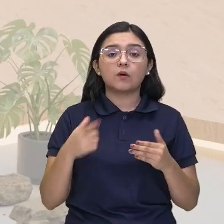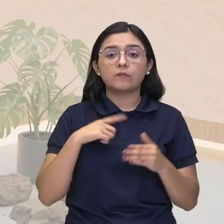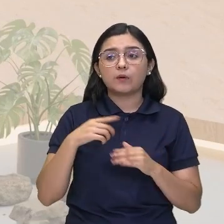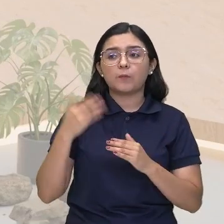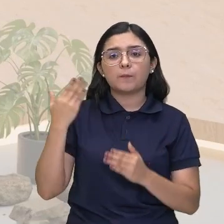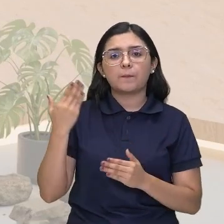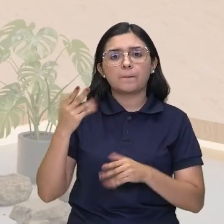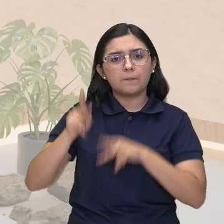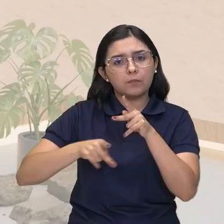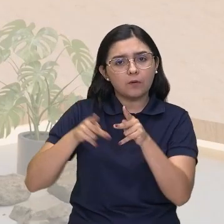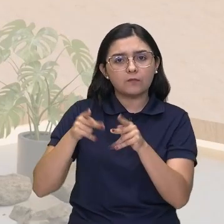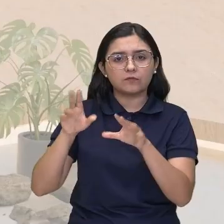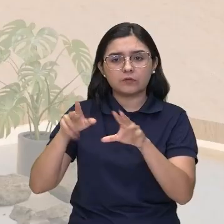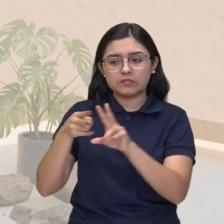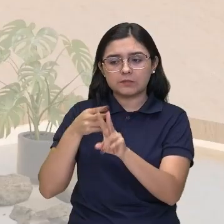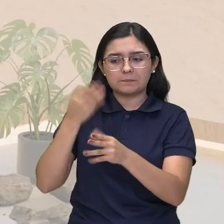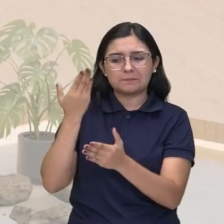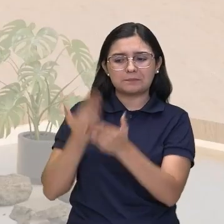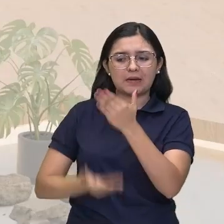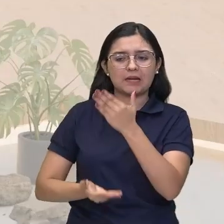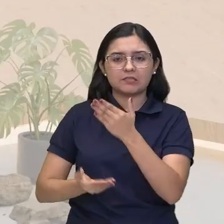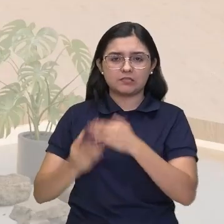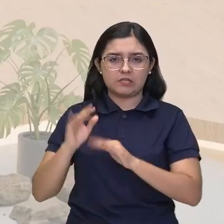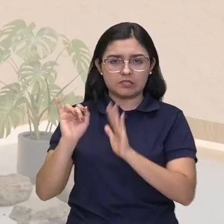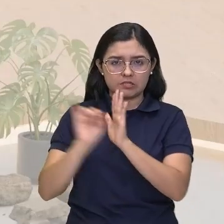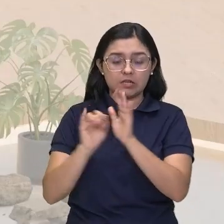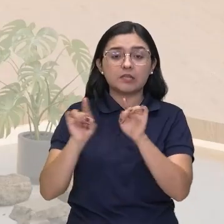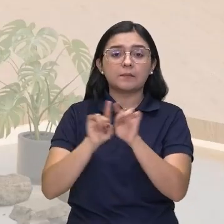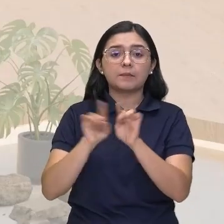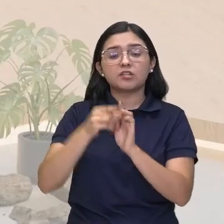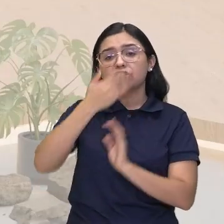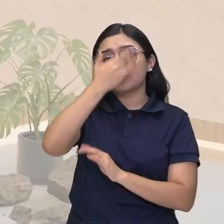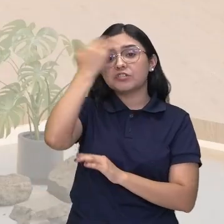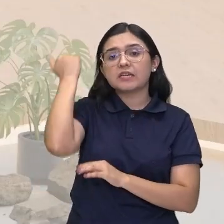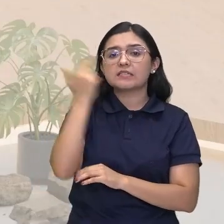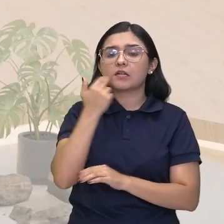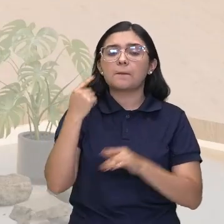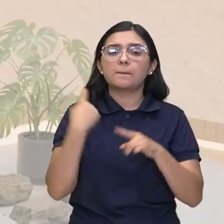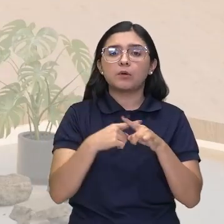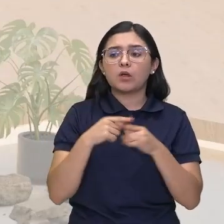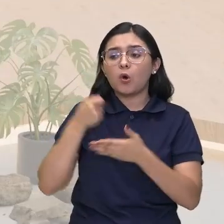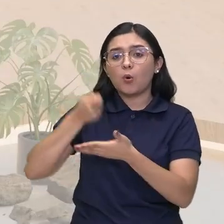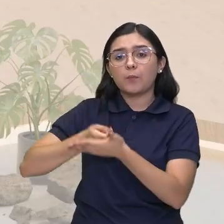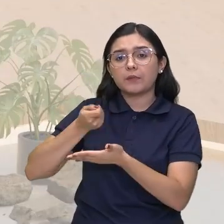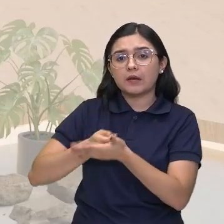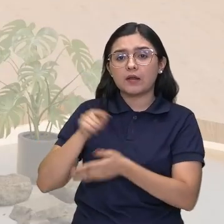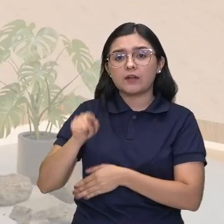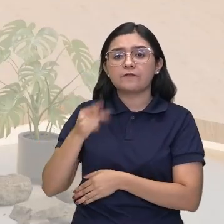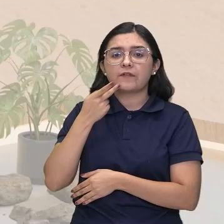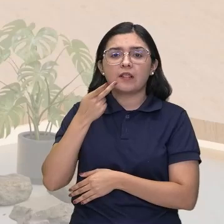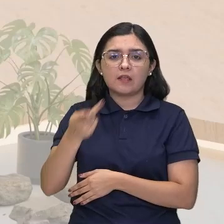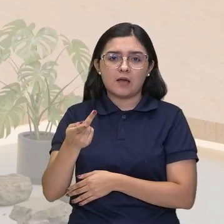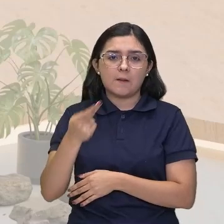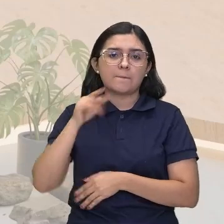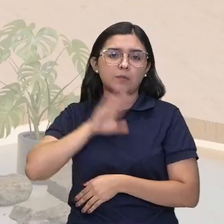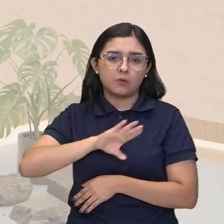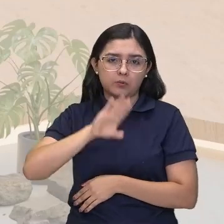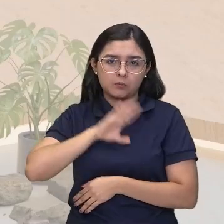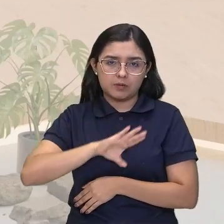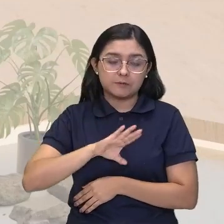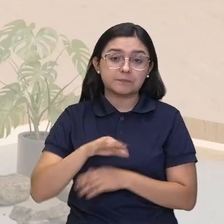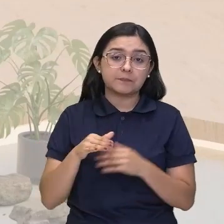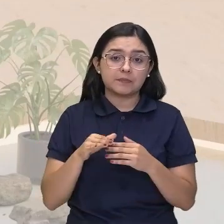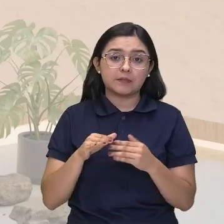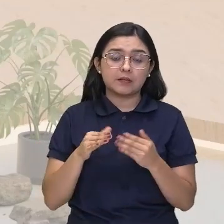identidade, que você esqueça a sua língua. Então eles eram obrigados a falar o português e esquecer a sua língua materna. Então isso fez com que